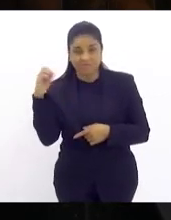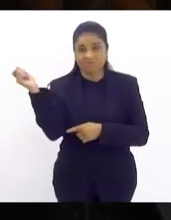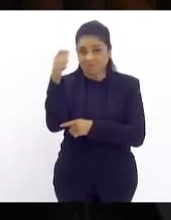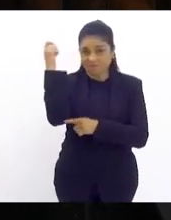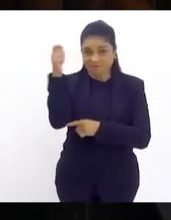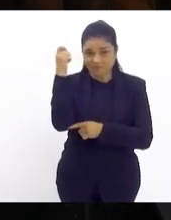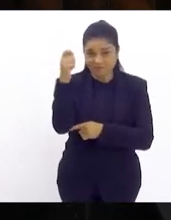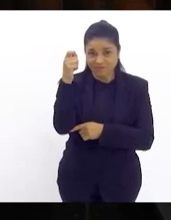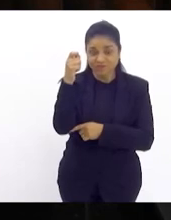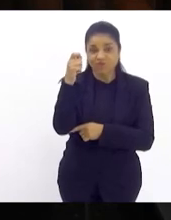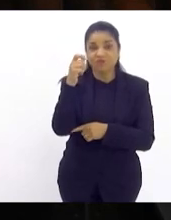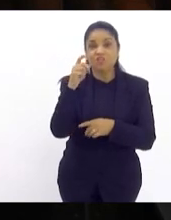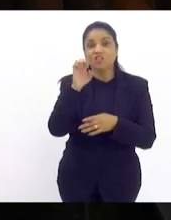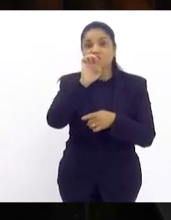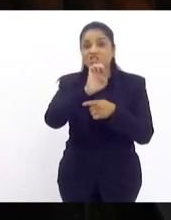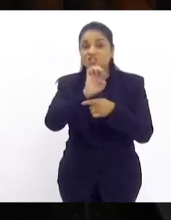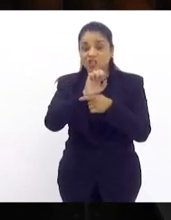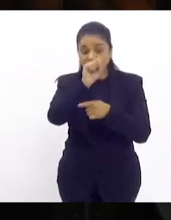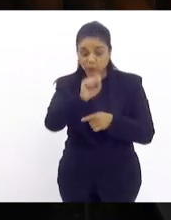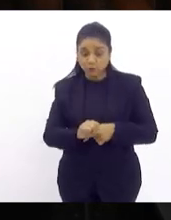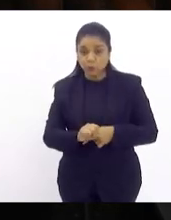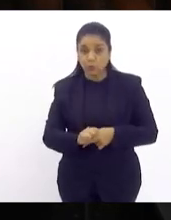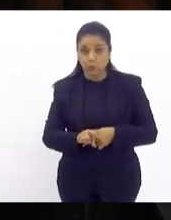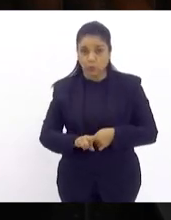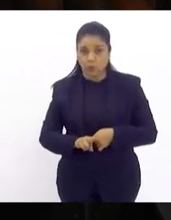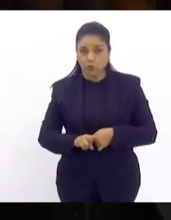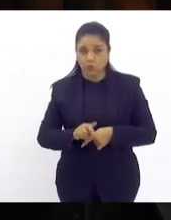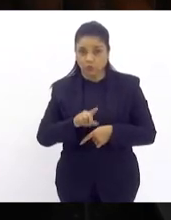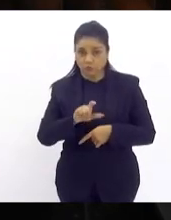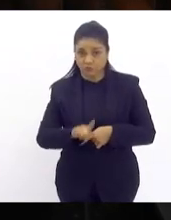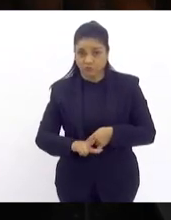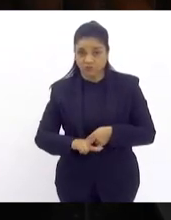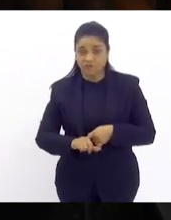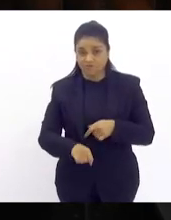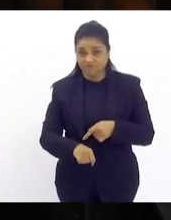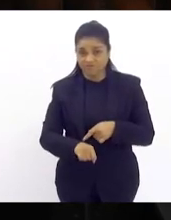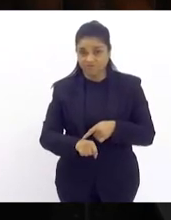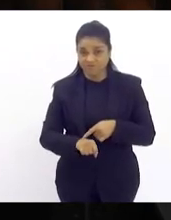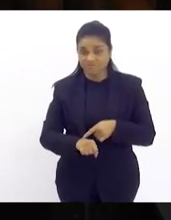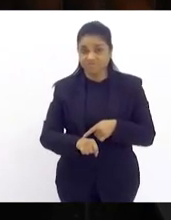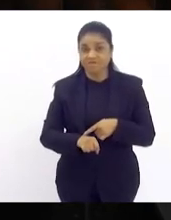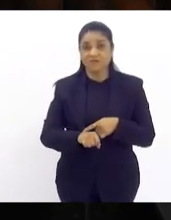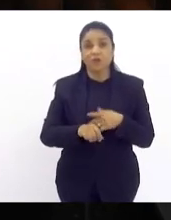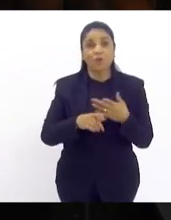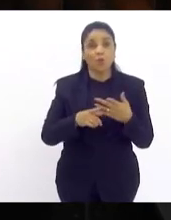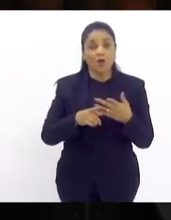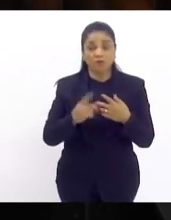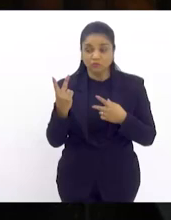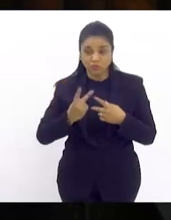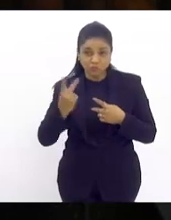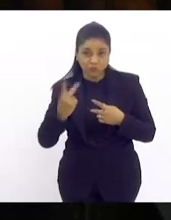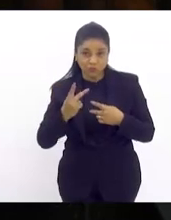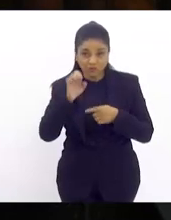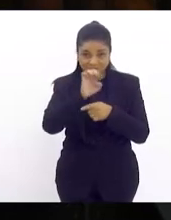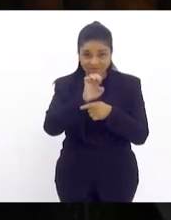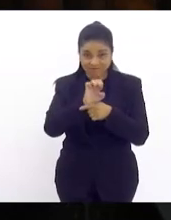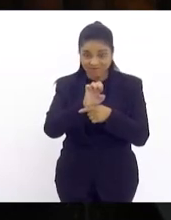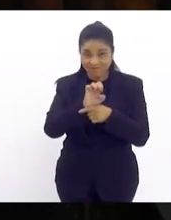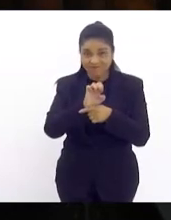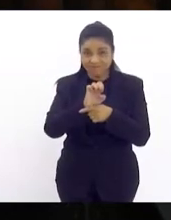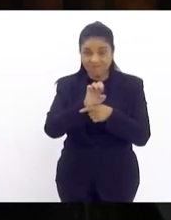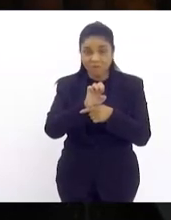são os estados do sul brasileiro então o sul sudeste é uma locomotiva